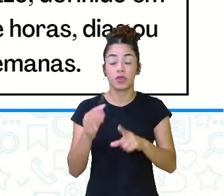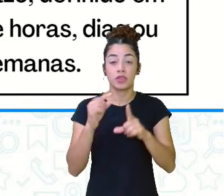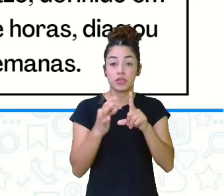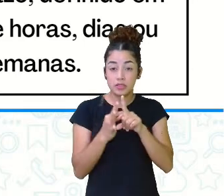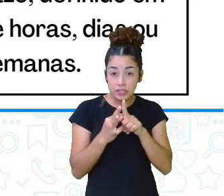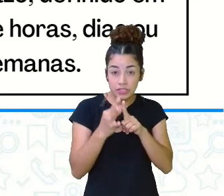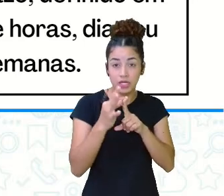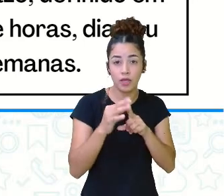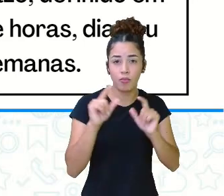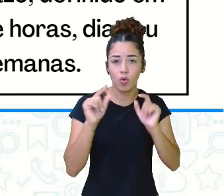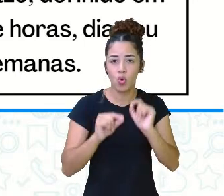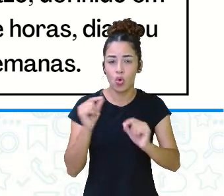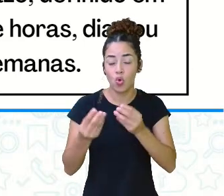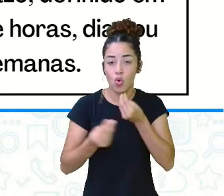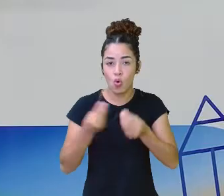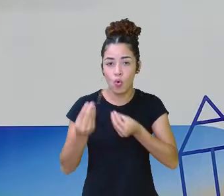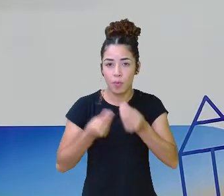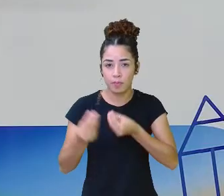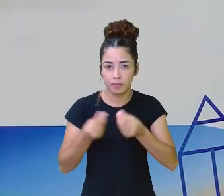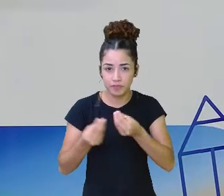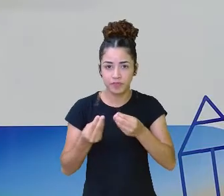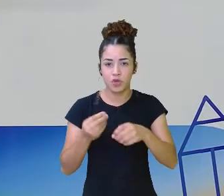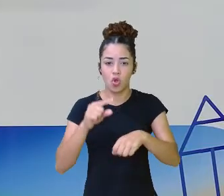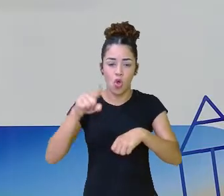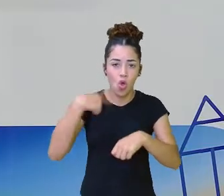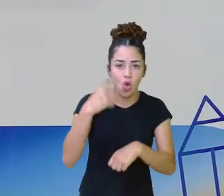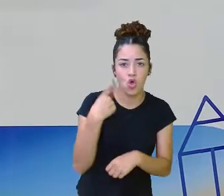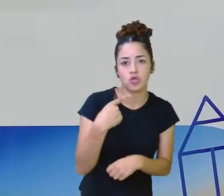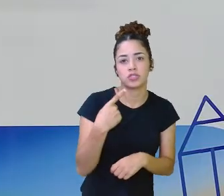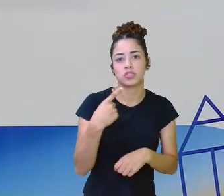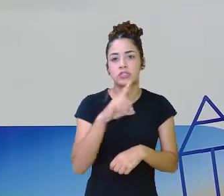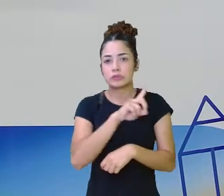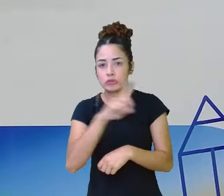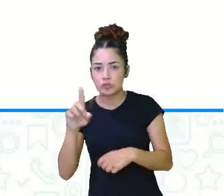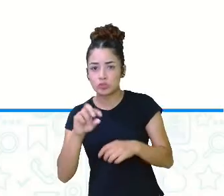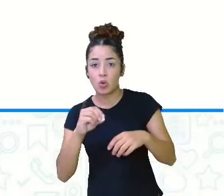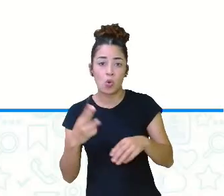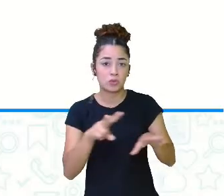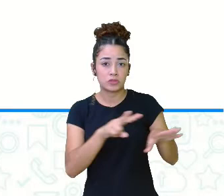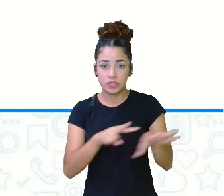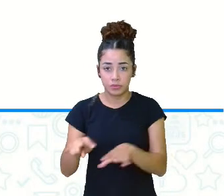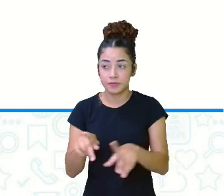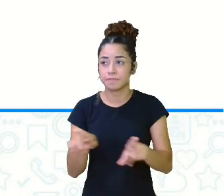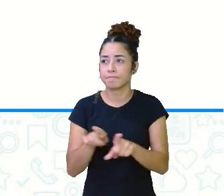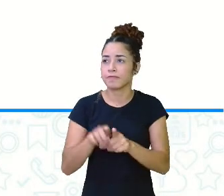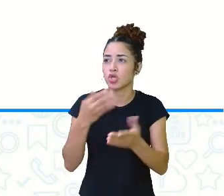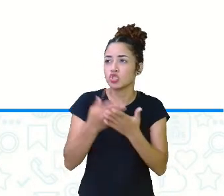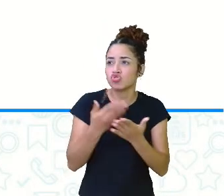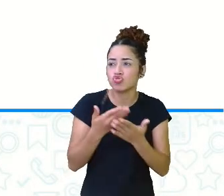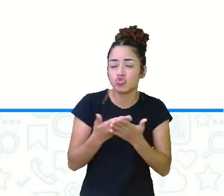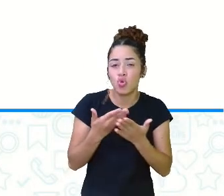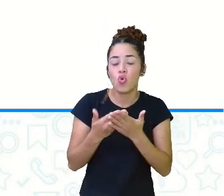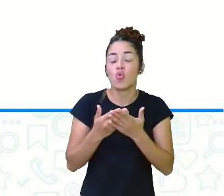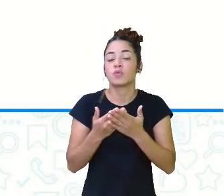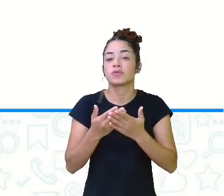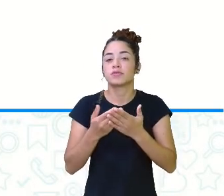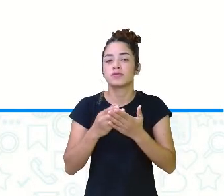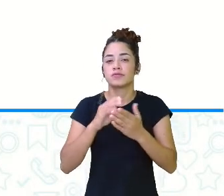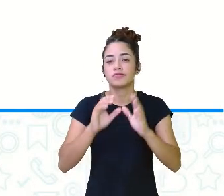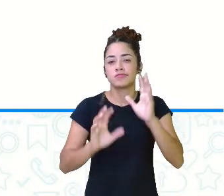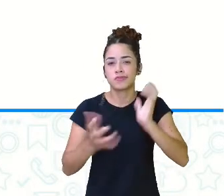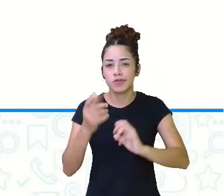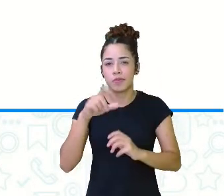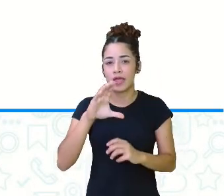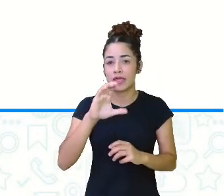de horas, dias ou semanas. E também tem mais. O estudo do clima é a climatologia.